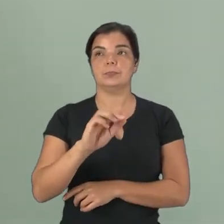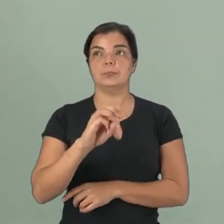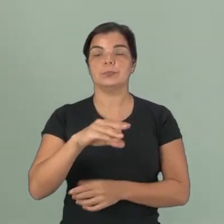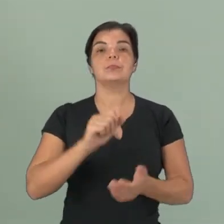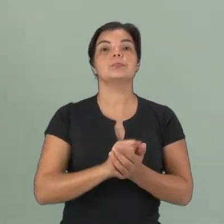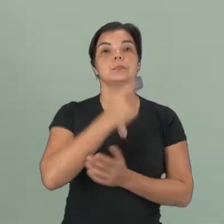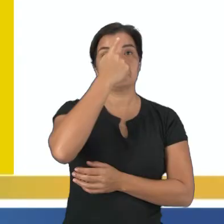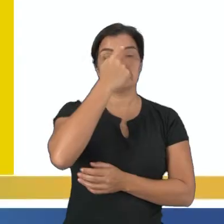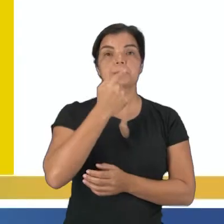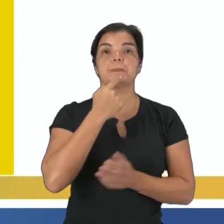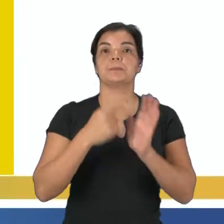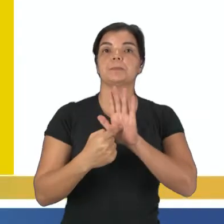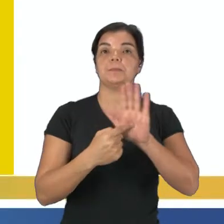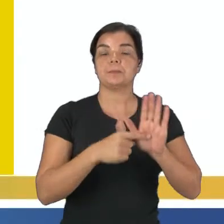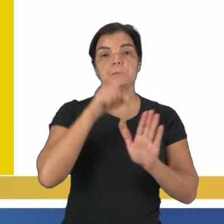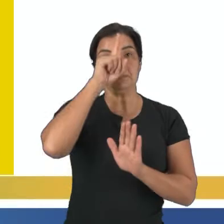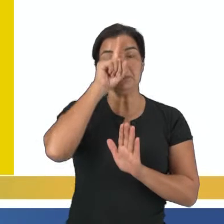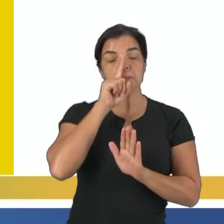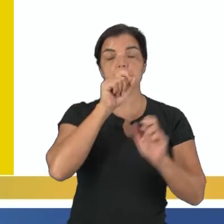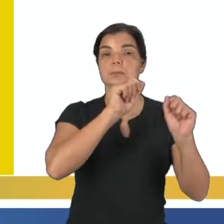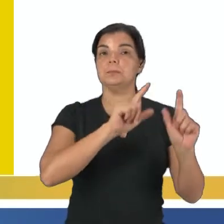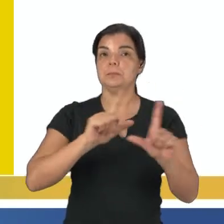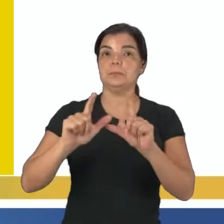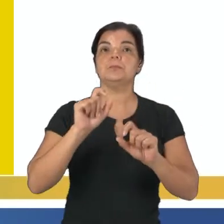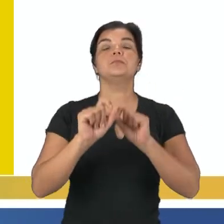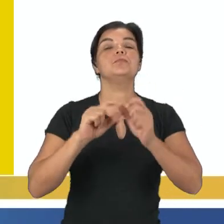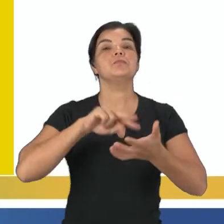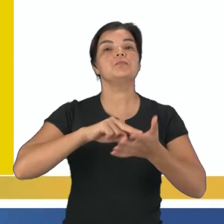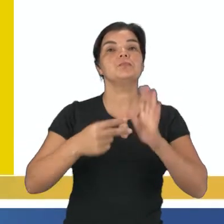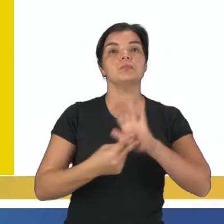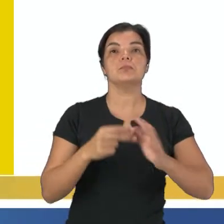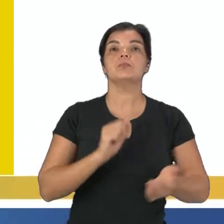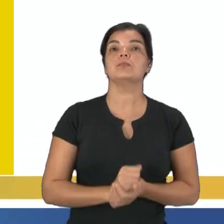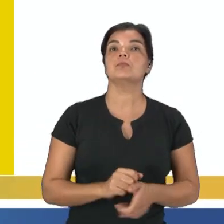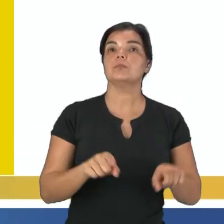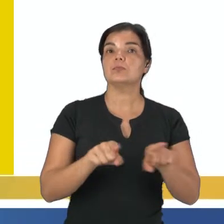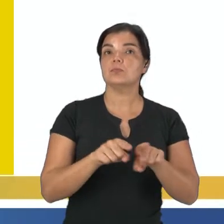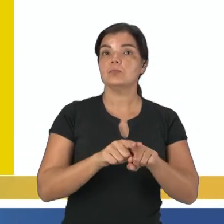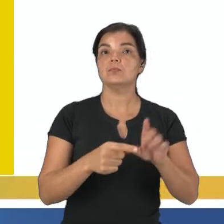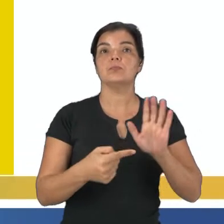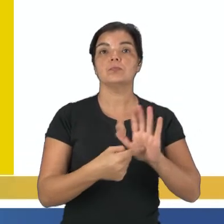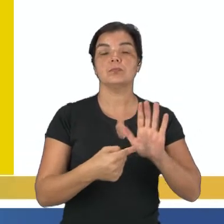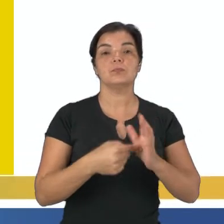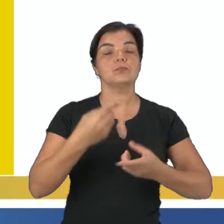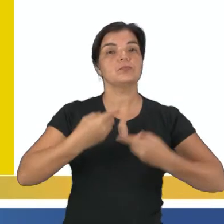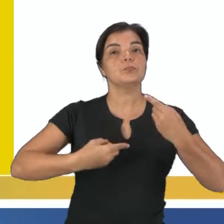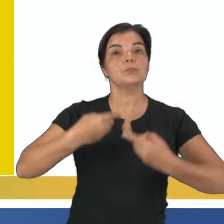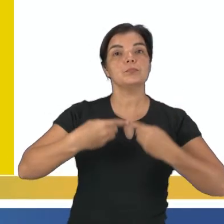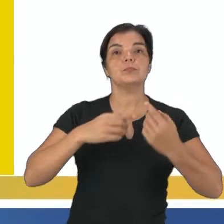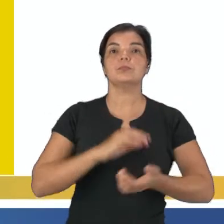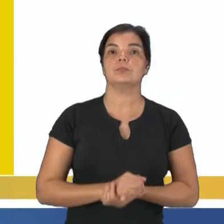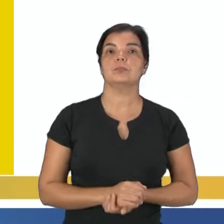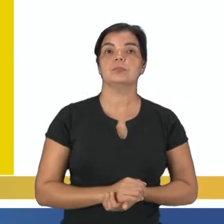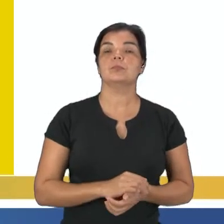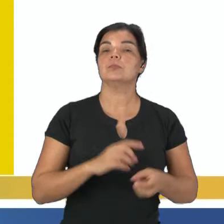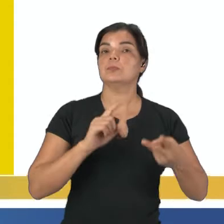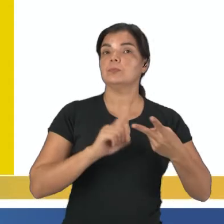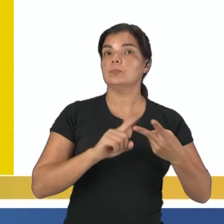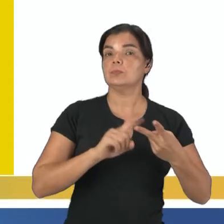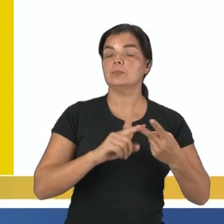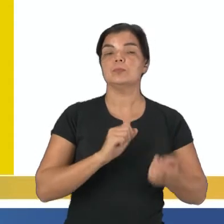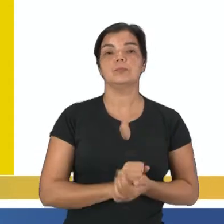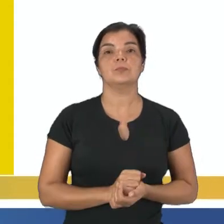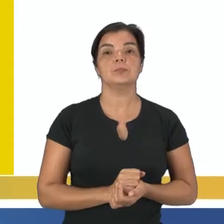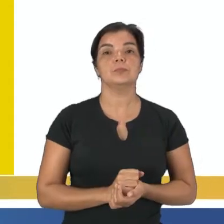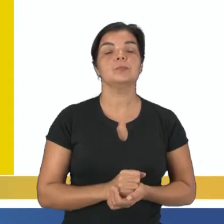nessa imagem amarela no slide. Politicagem, o que é? Ato ou efeito de politicar. Ficou